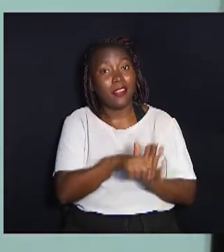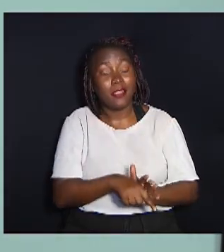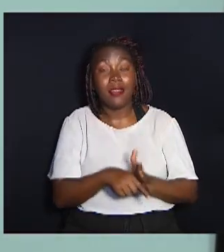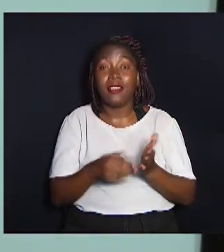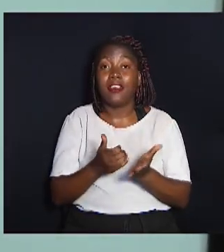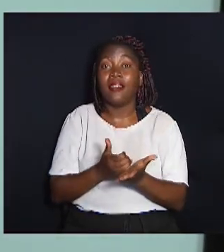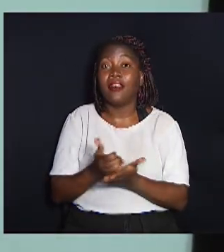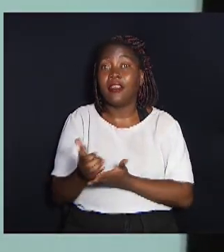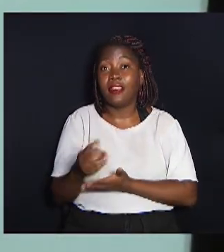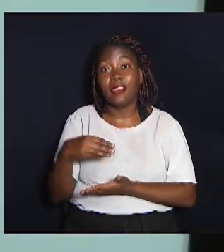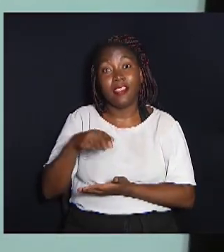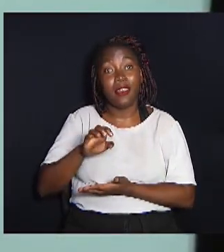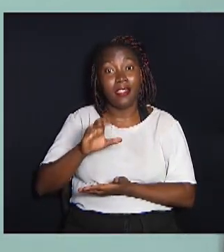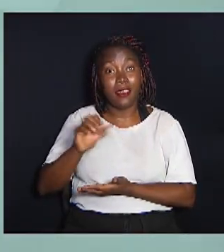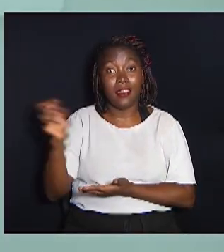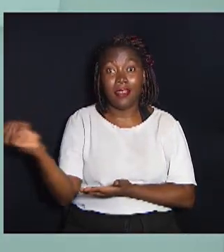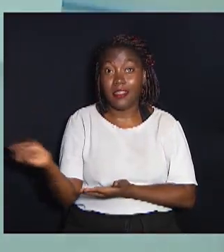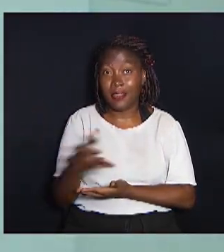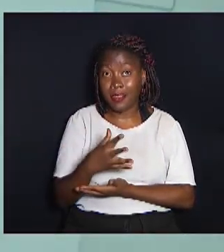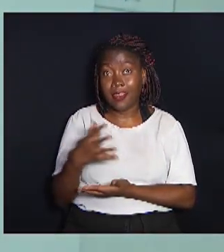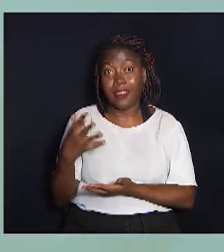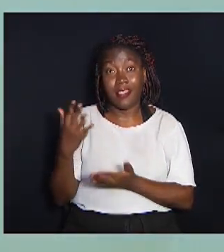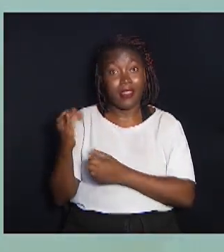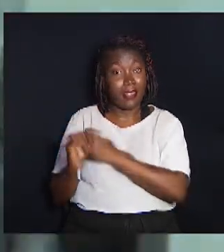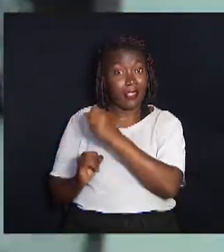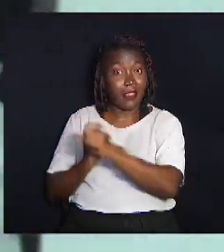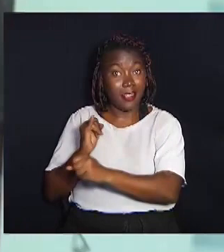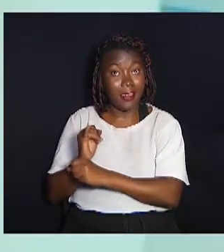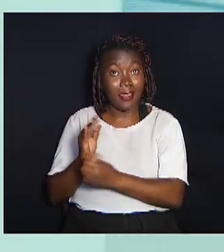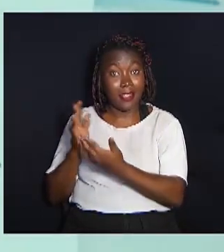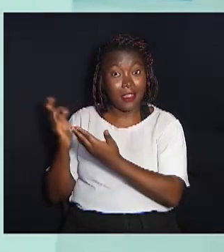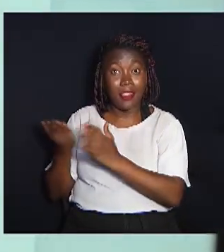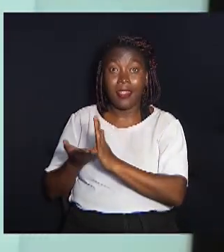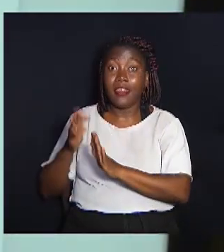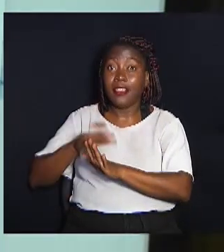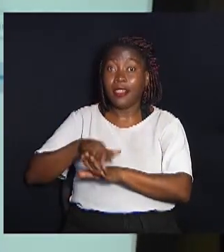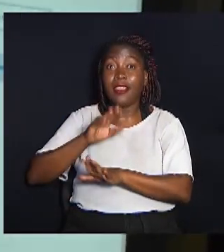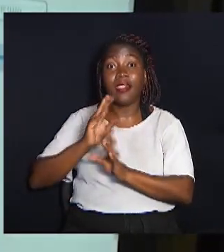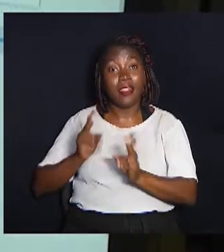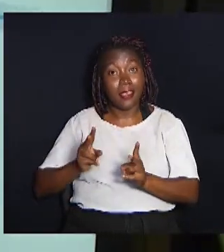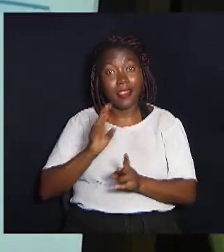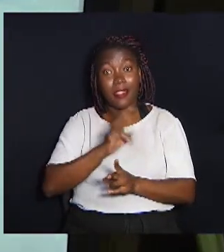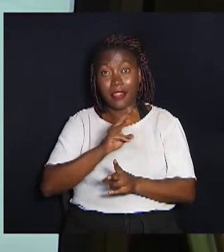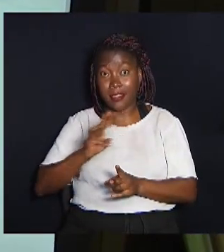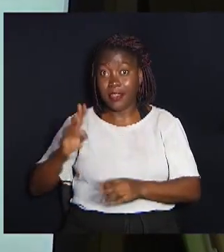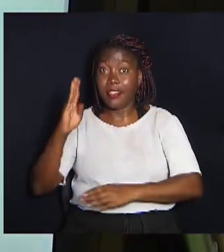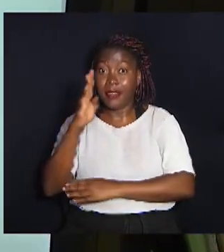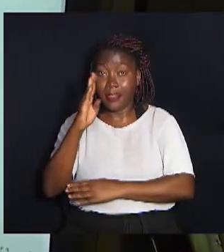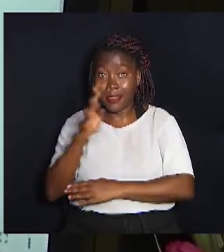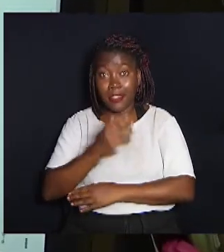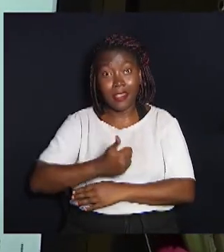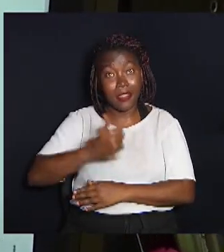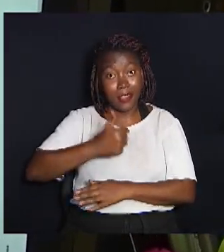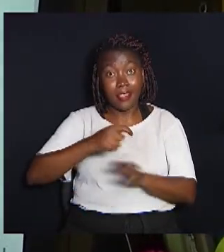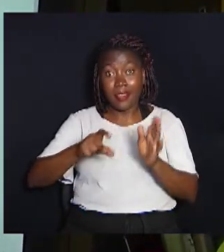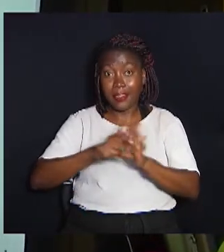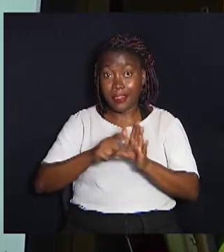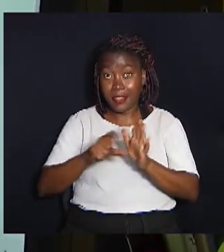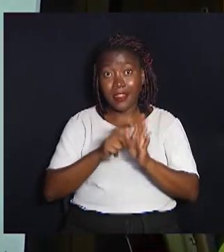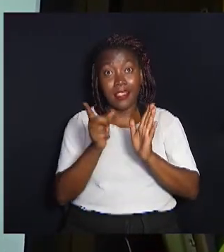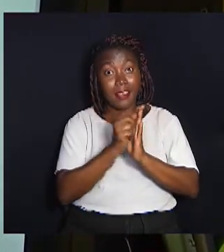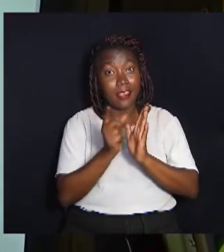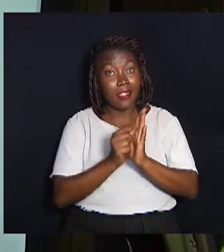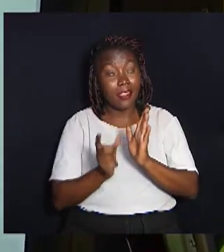início, o MECA foi lançado em um formato online por meio do próprio site da Câmara. Essa primeira fase da versão virtual do